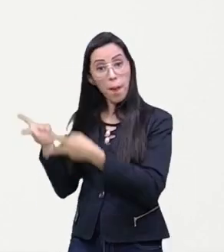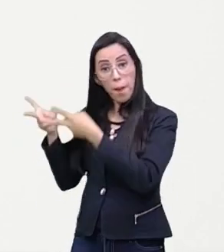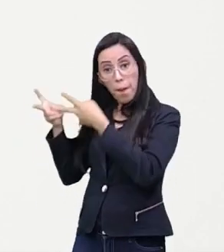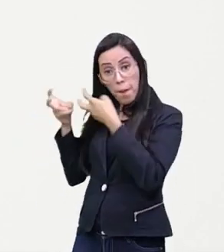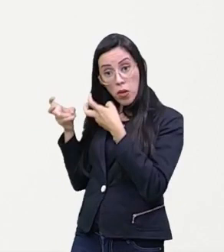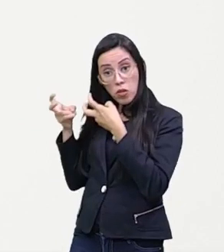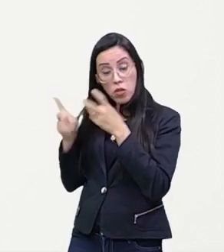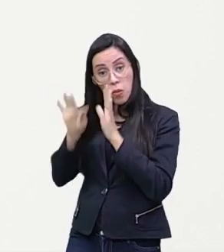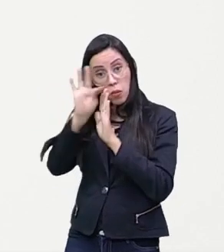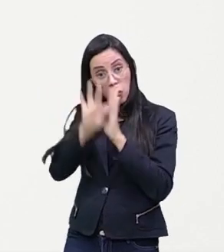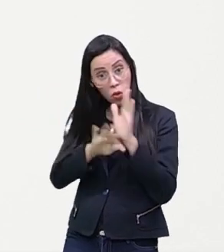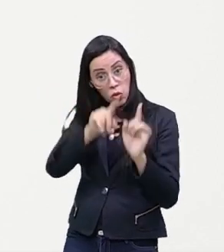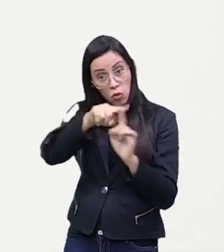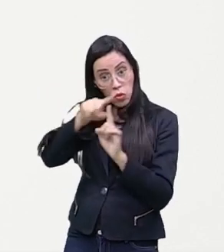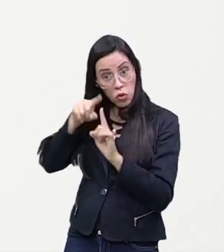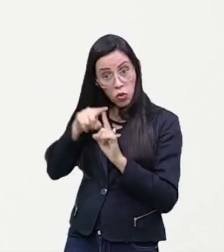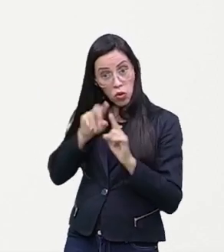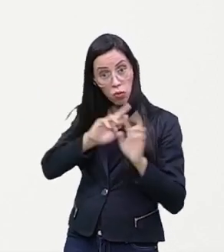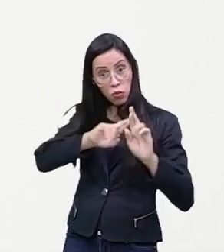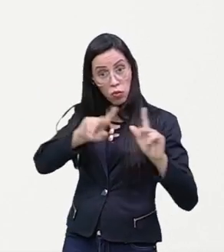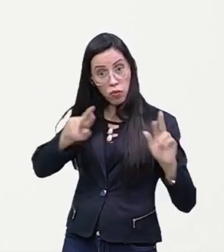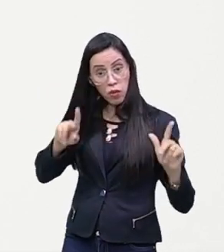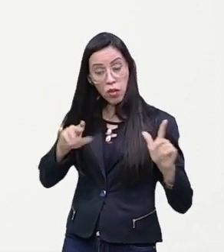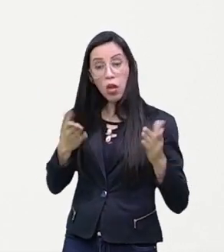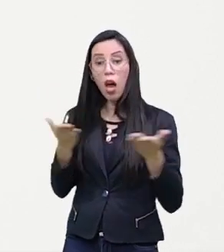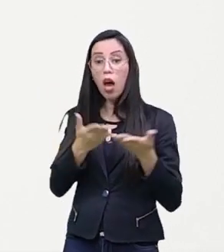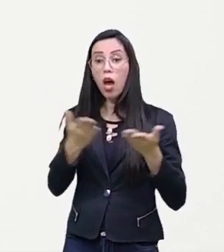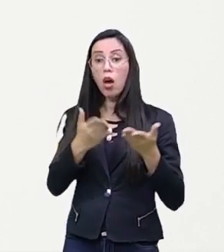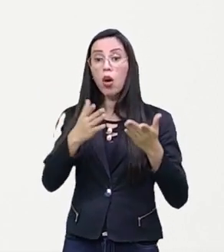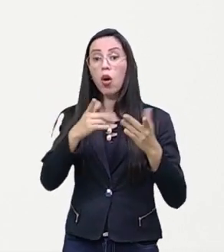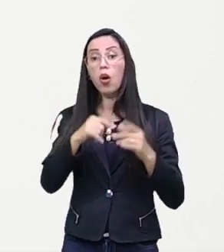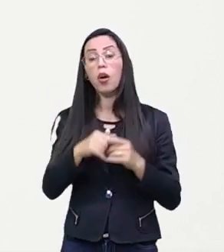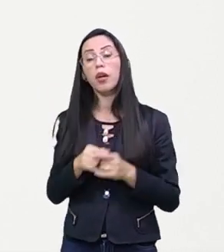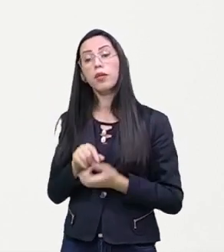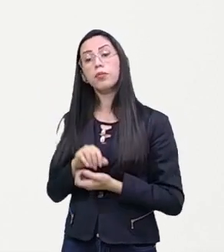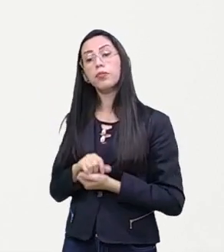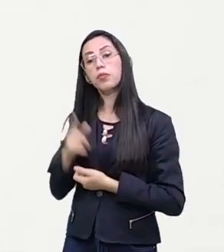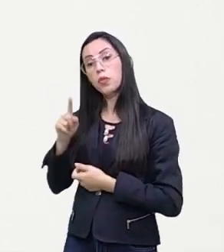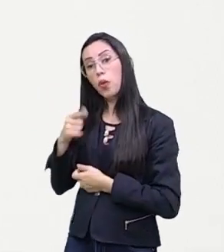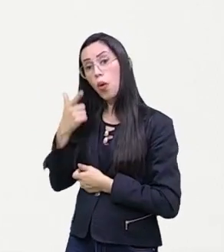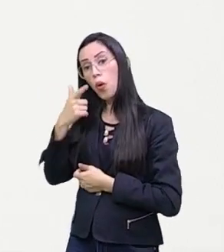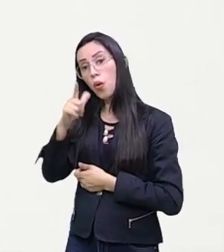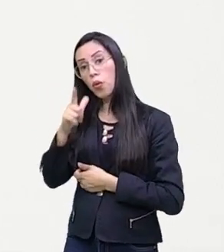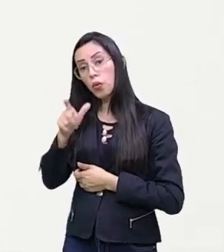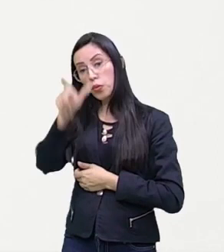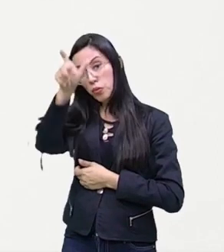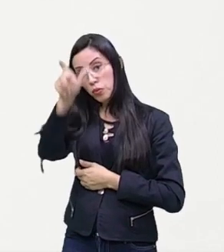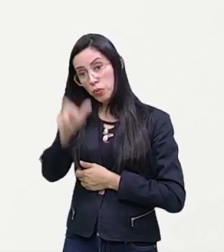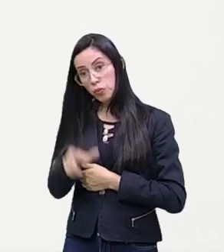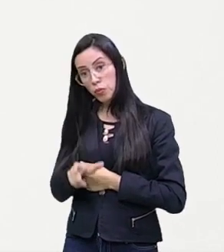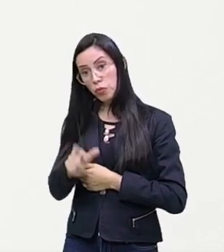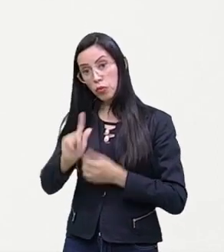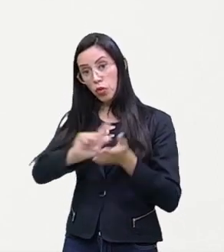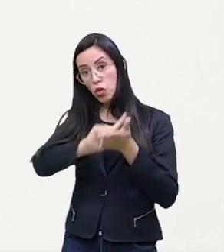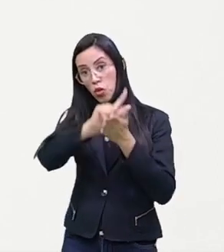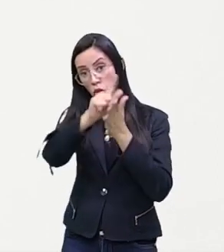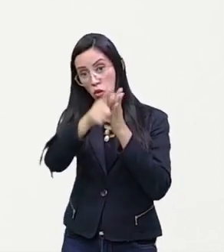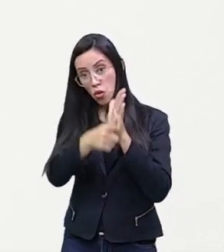tipologia textual. Agora vamos para o gênero textual. Qual é o significado do gênero? Eles